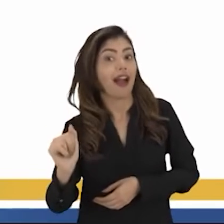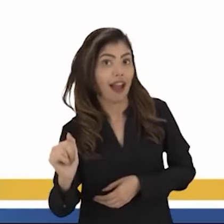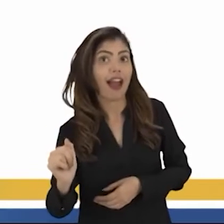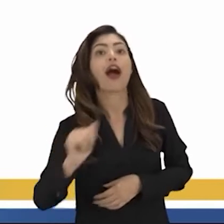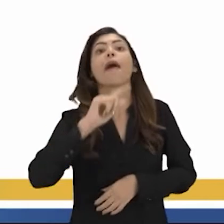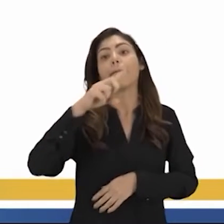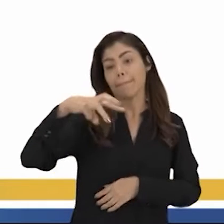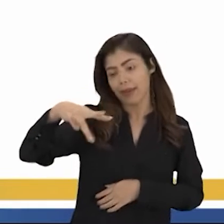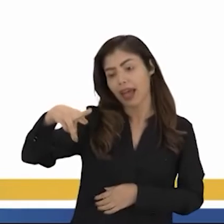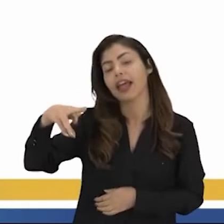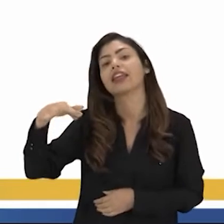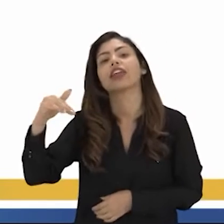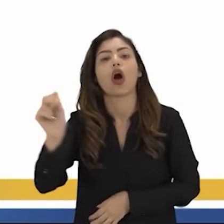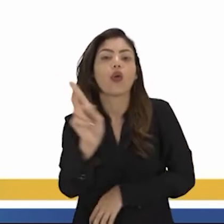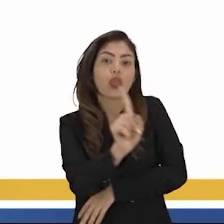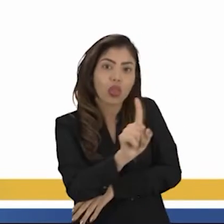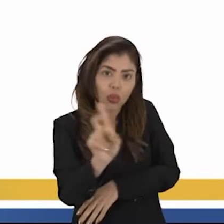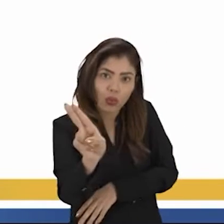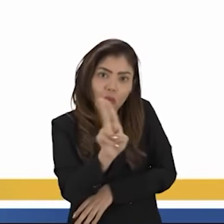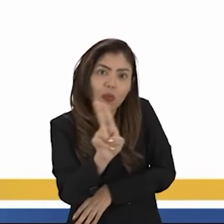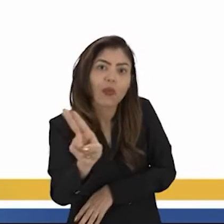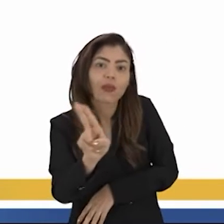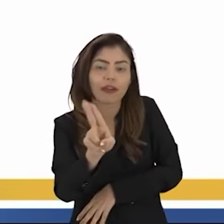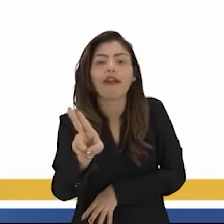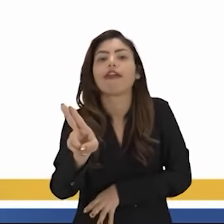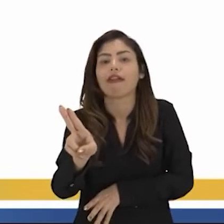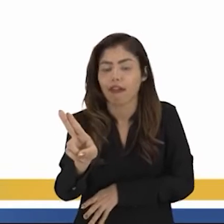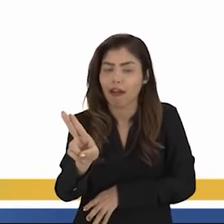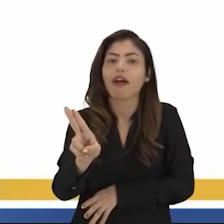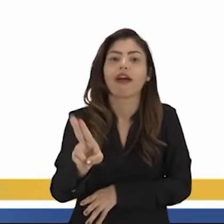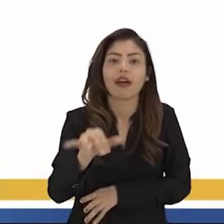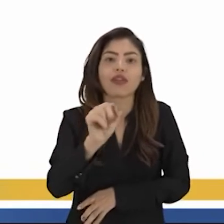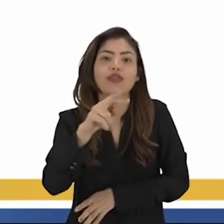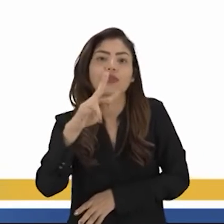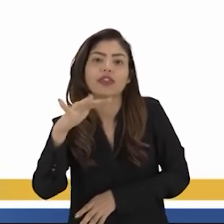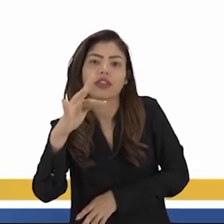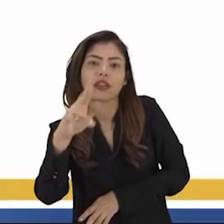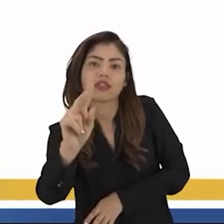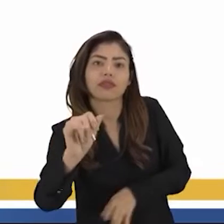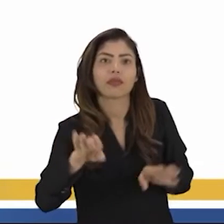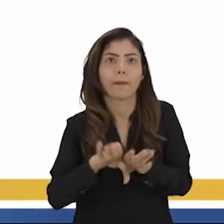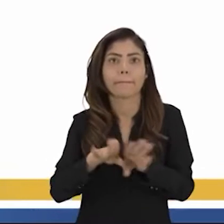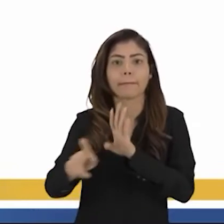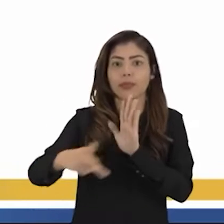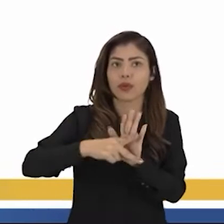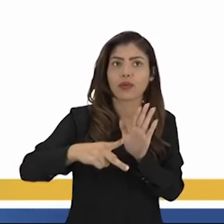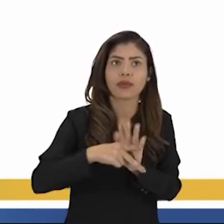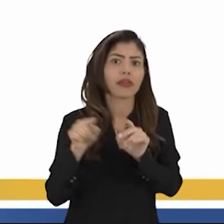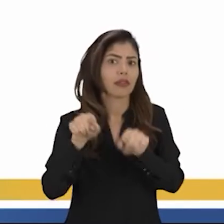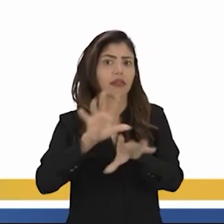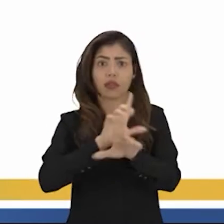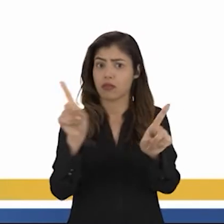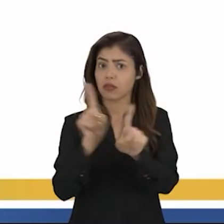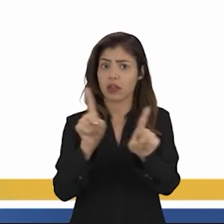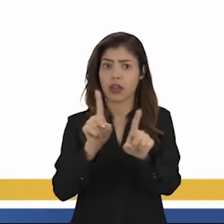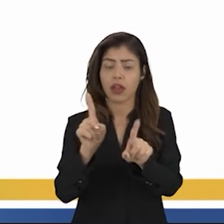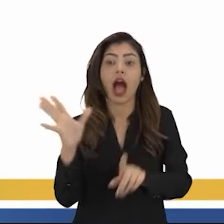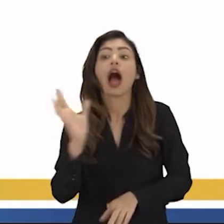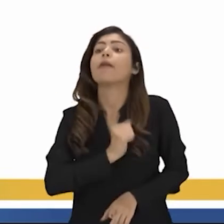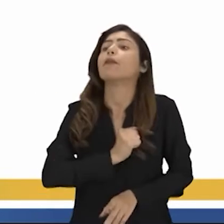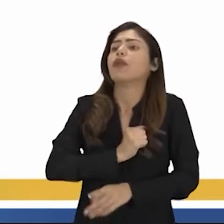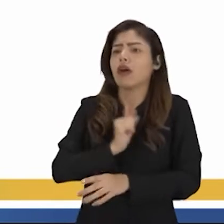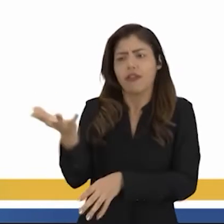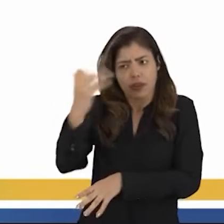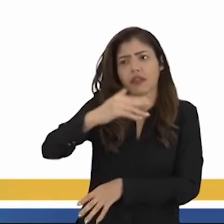Ah, Maria. Então, os nomes, né? Os substantivos próprios são os vocativos. Não só eles. Eu posso dizer